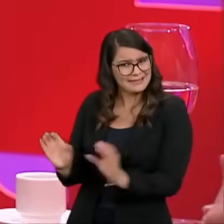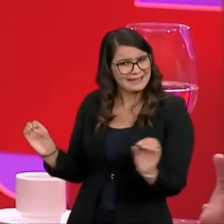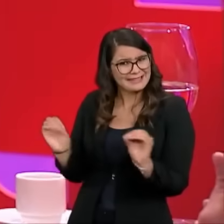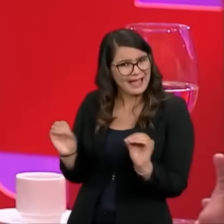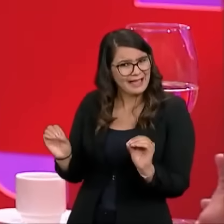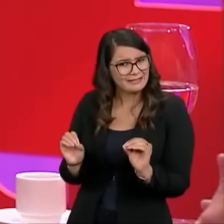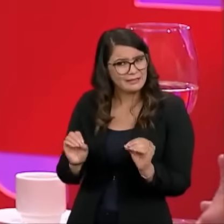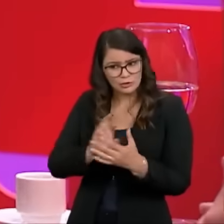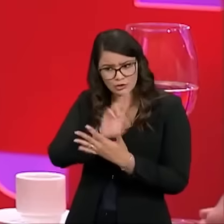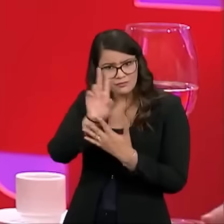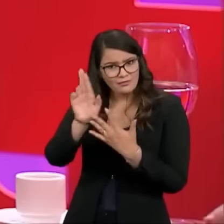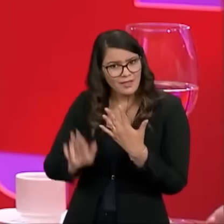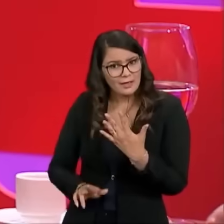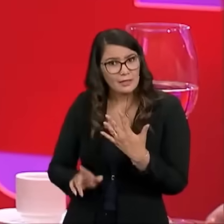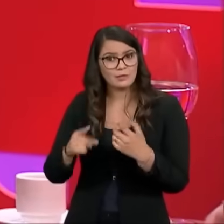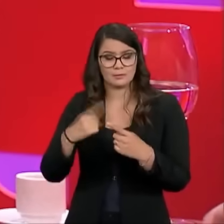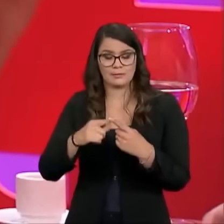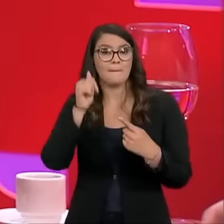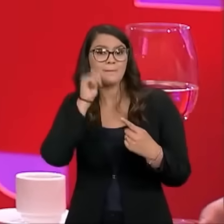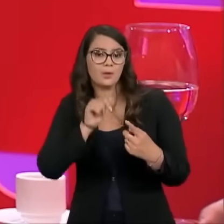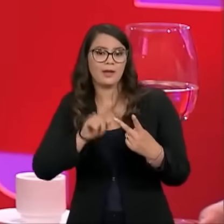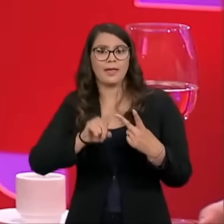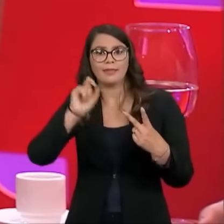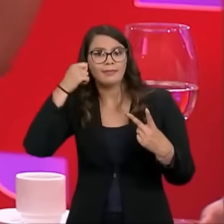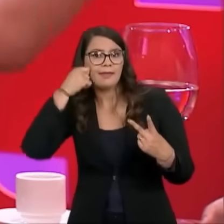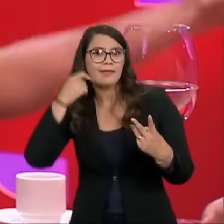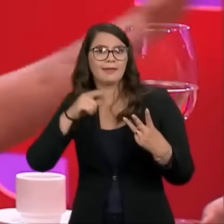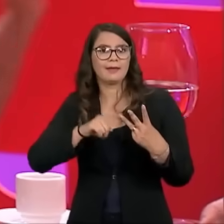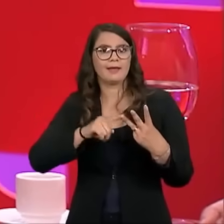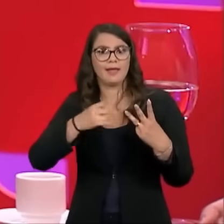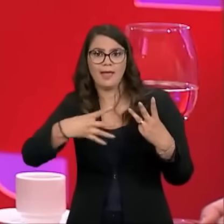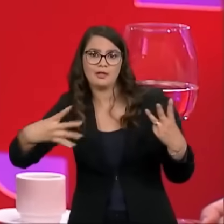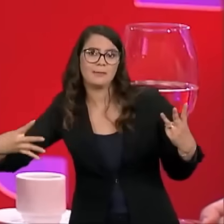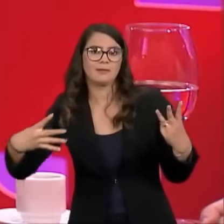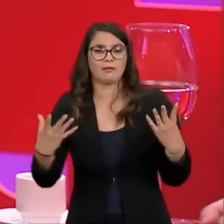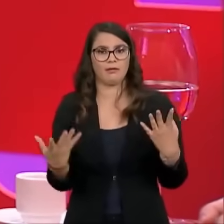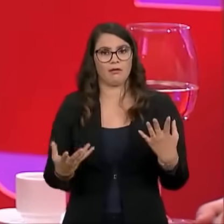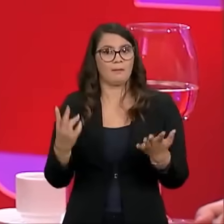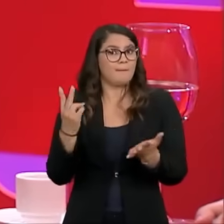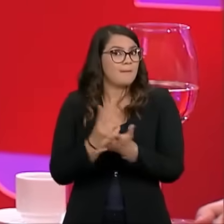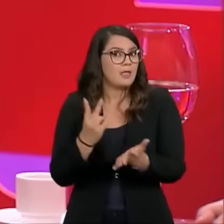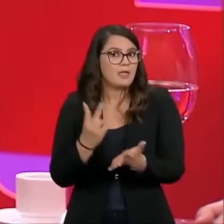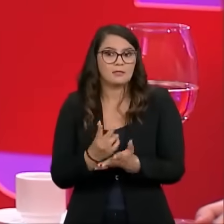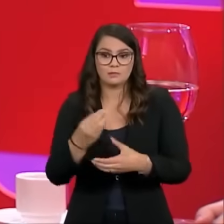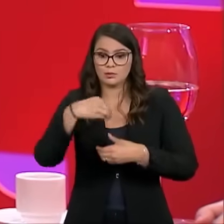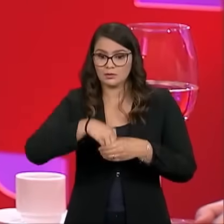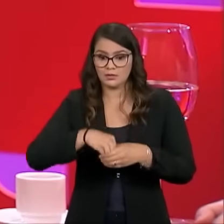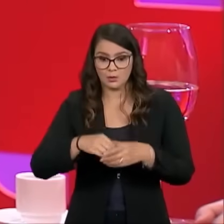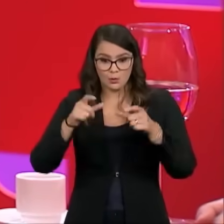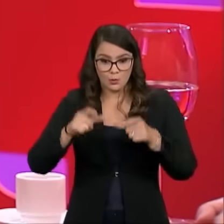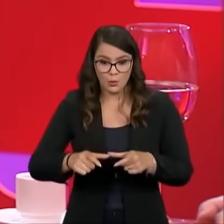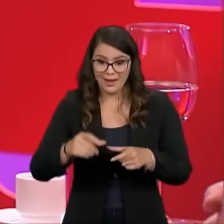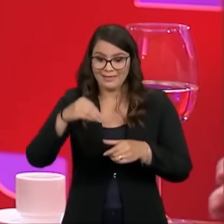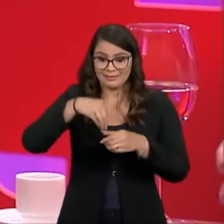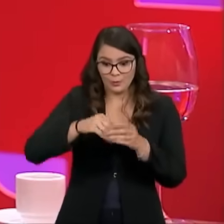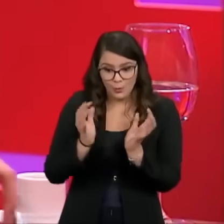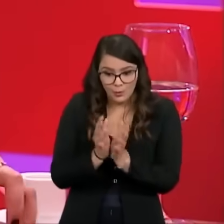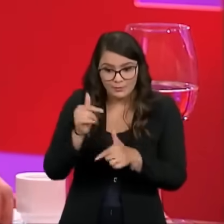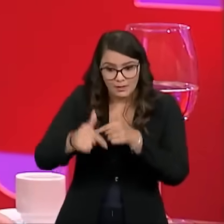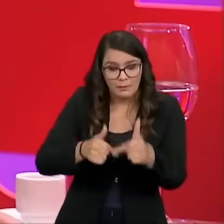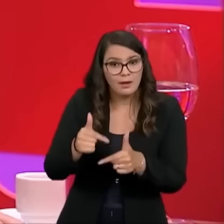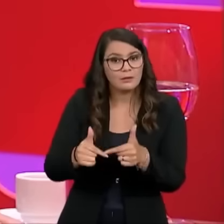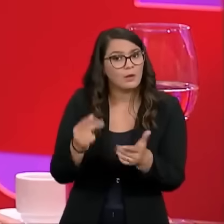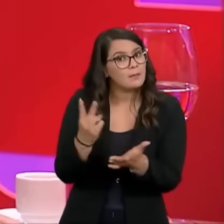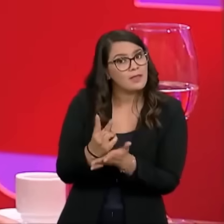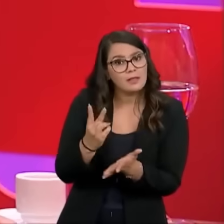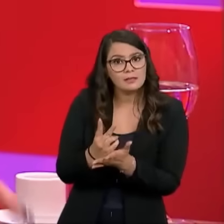distintas por serem mulher por serem negras por serem lgbts que a mais mesmo que seja dentro do um ambiente da classe trabalhadora mesmo que